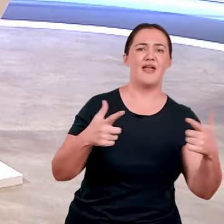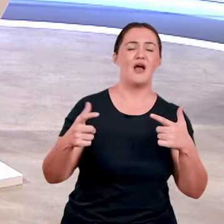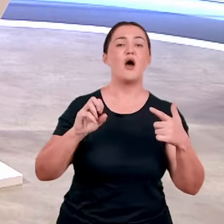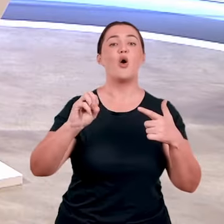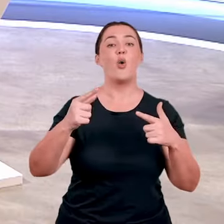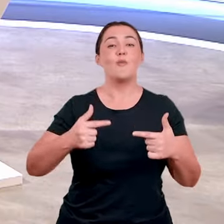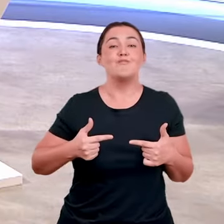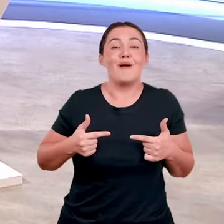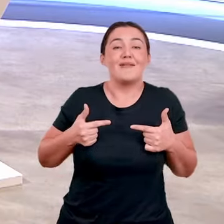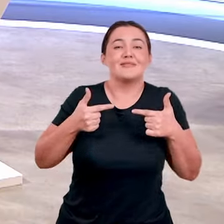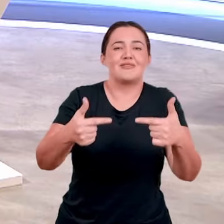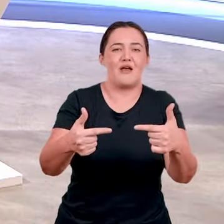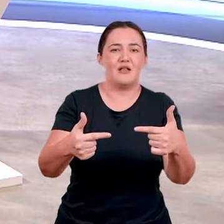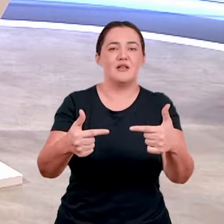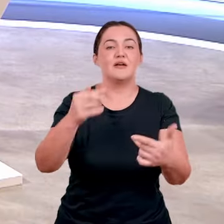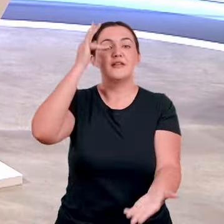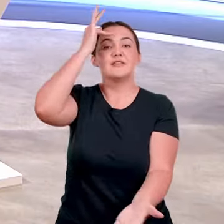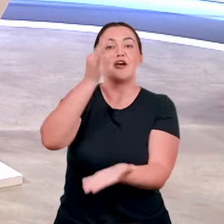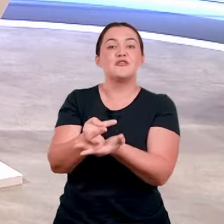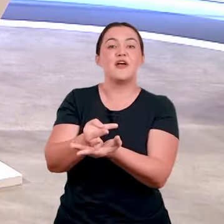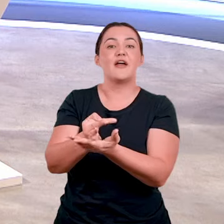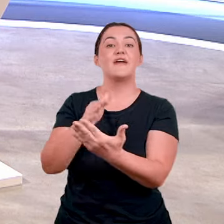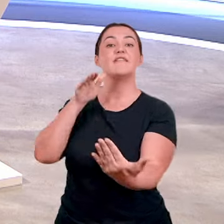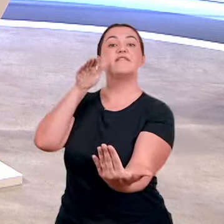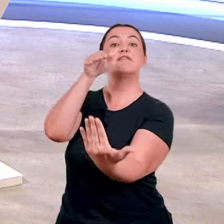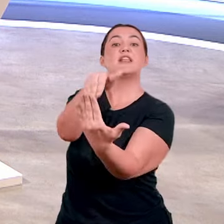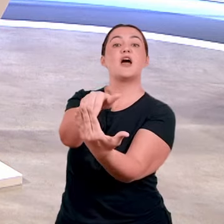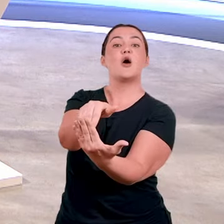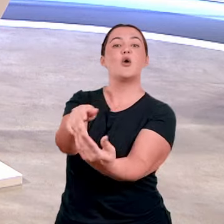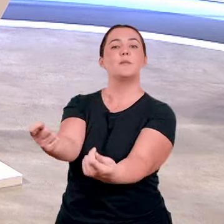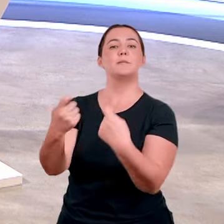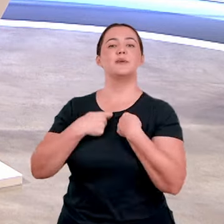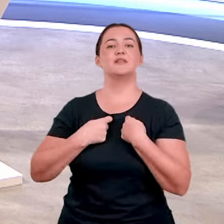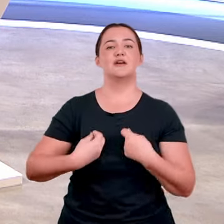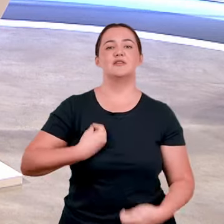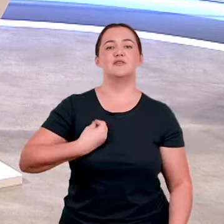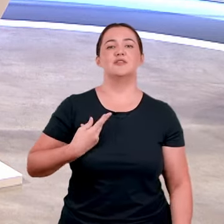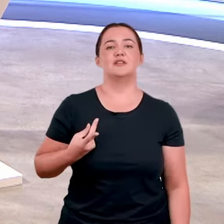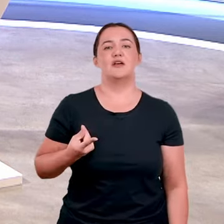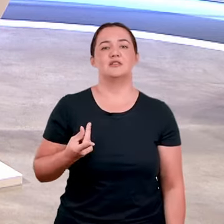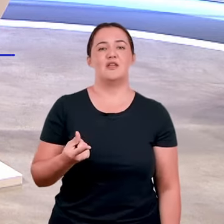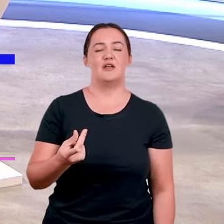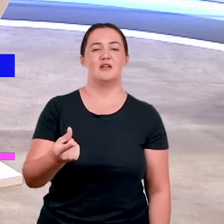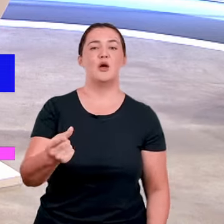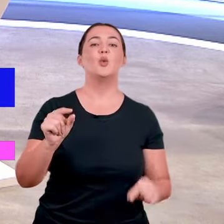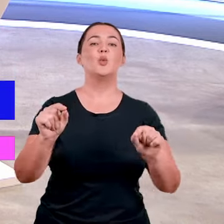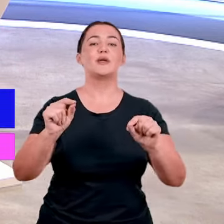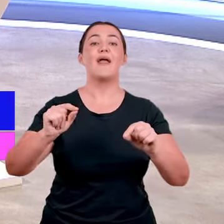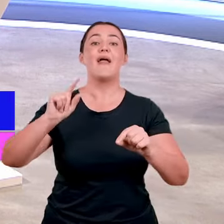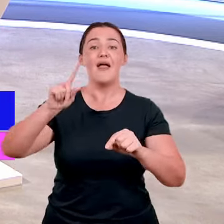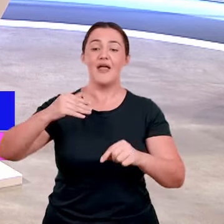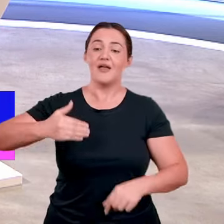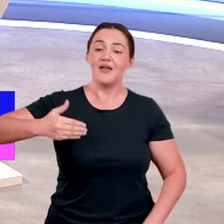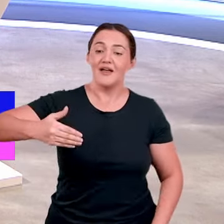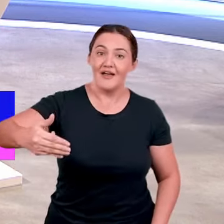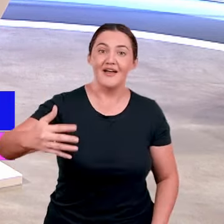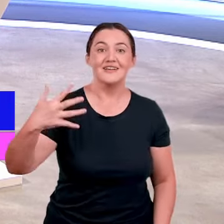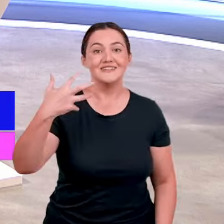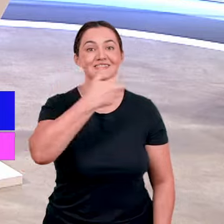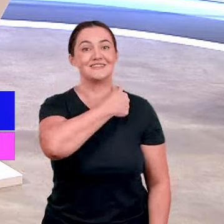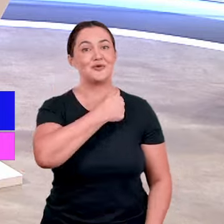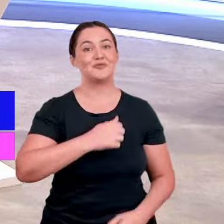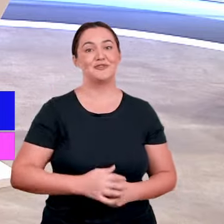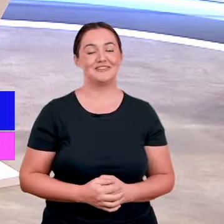ou a batalha da fé termina com vida eterna, que é a consequência da